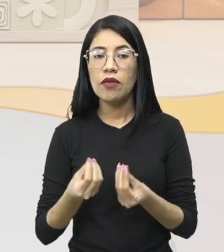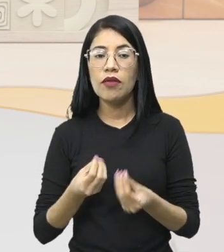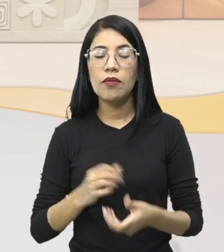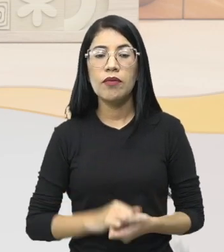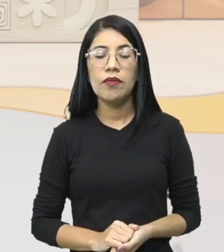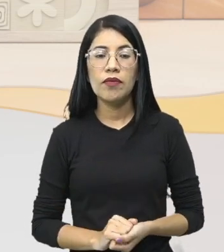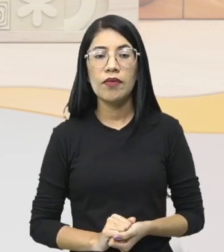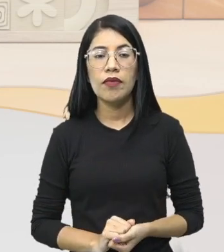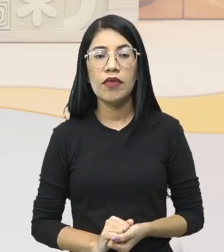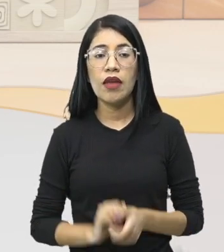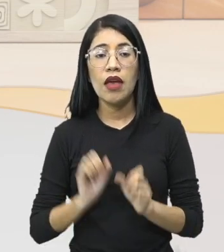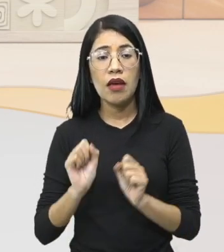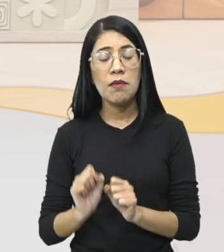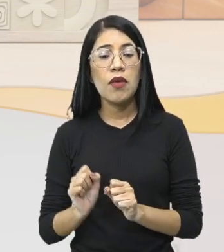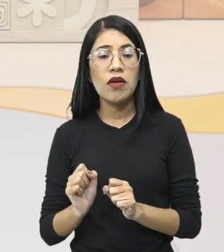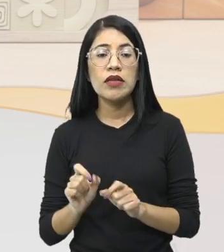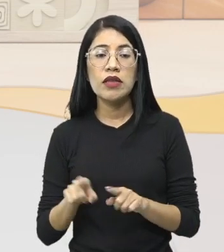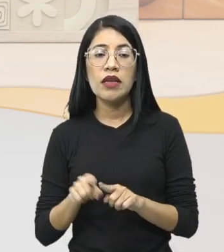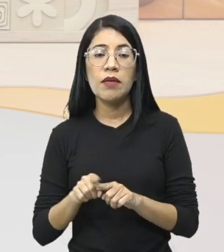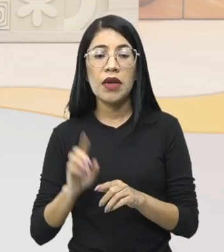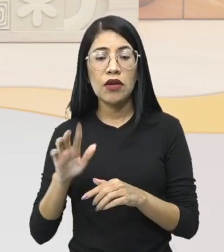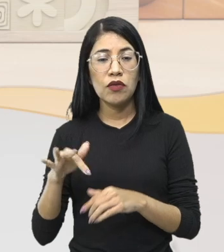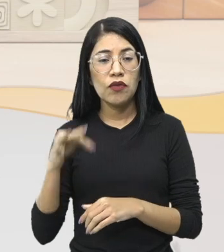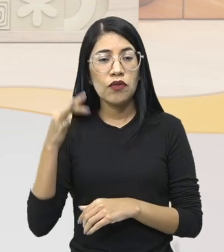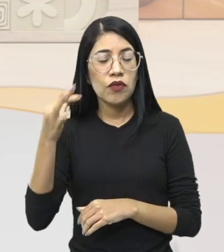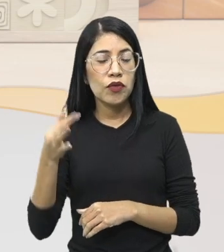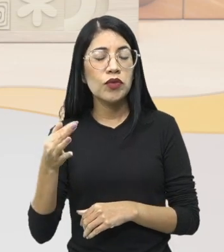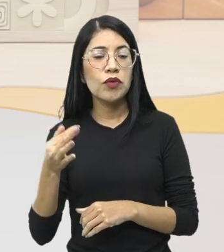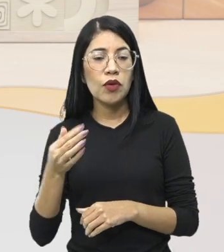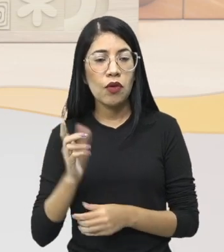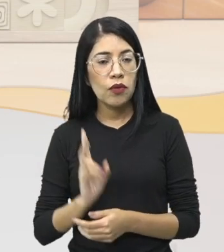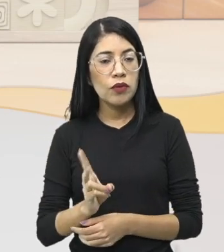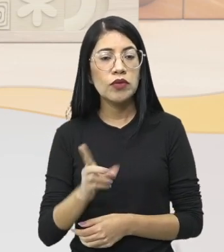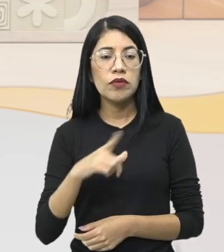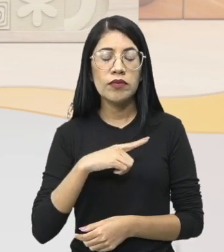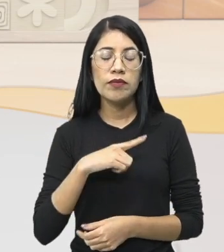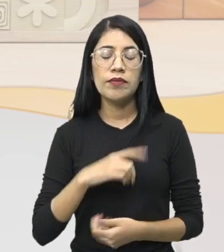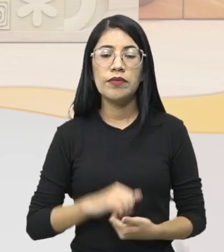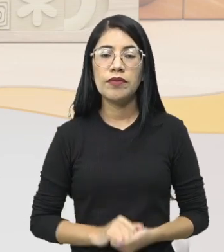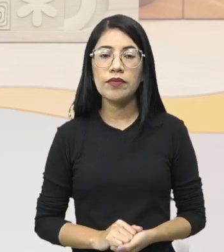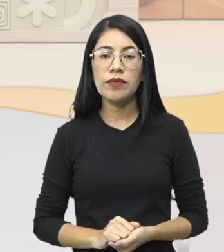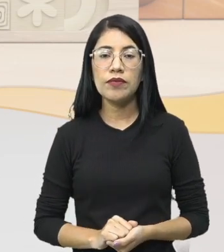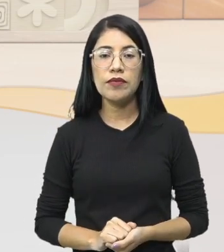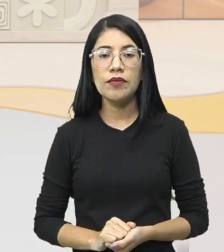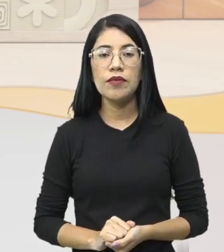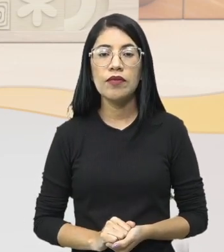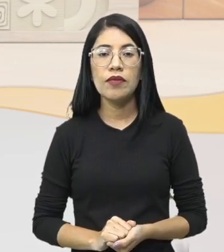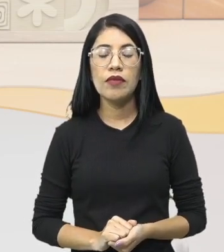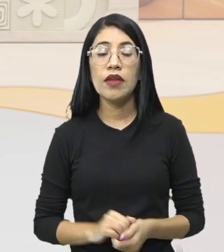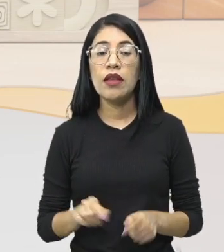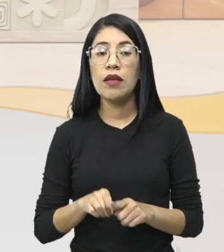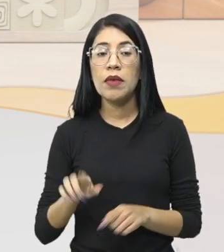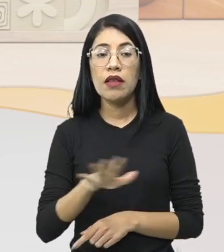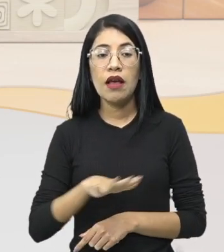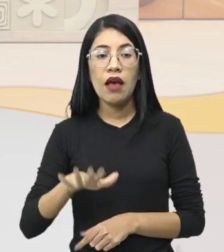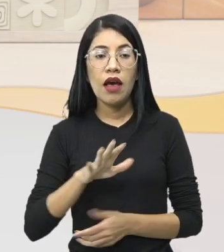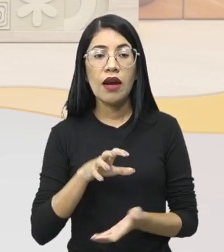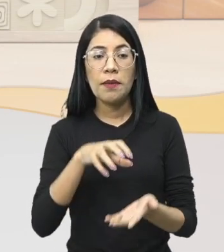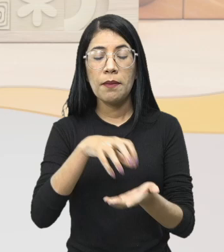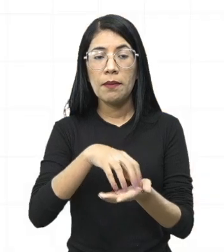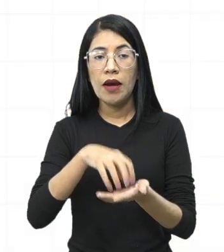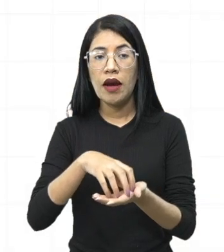que aquilo ali possa voltar para as próximas gerações. E aí nós temos a área de